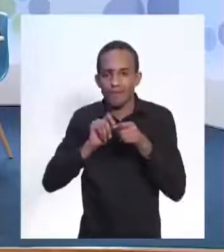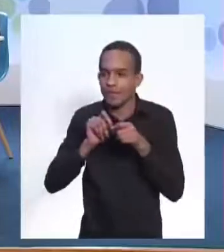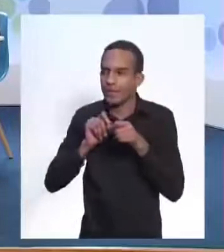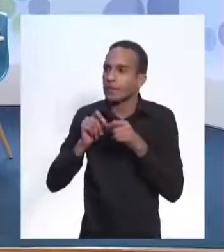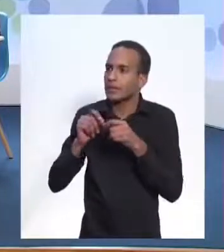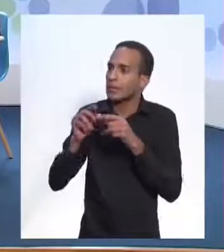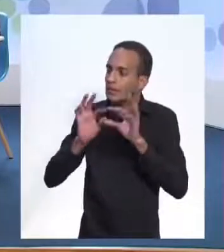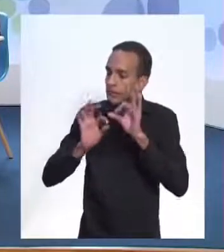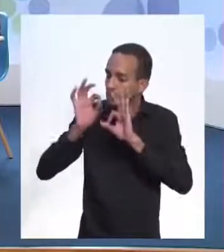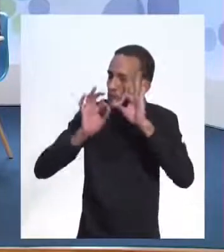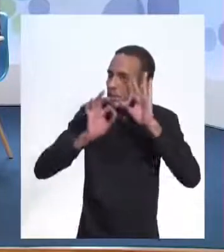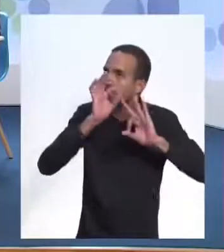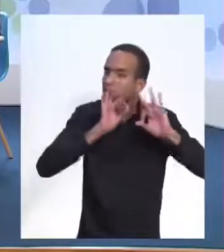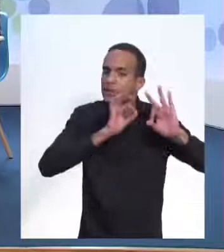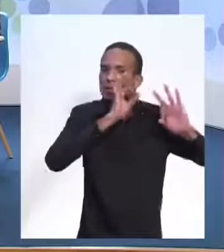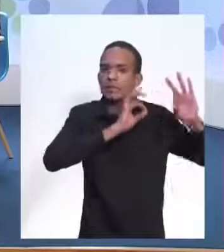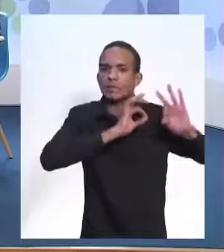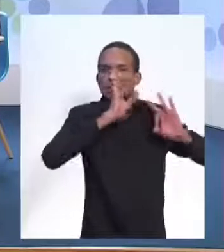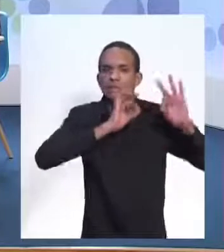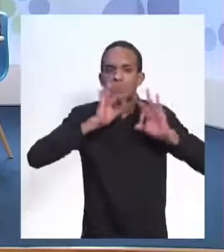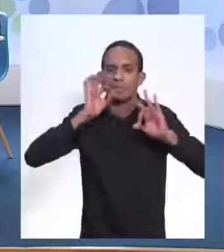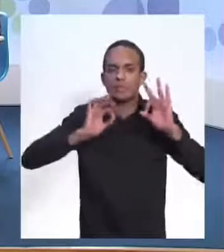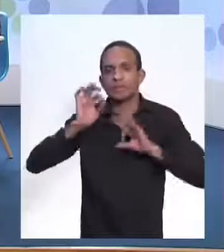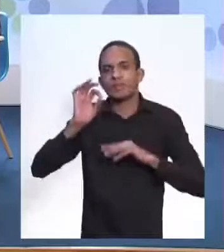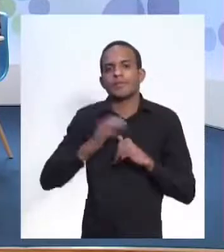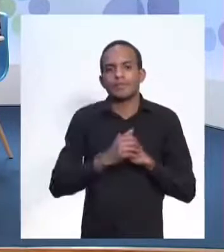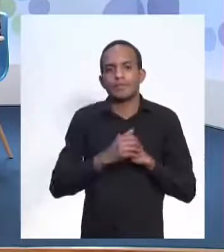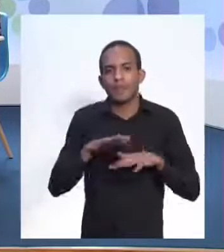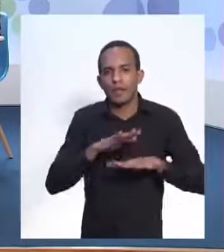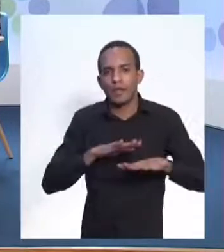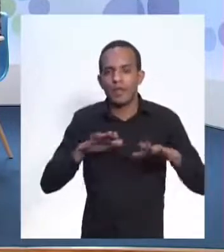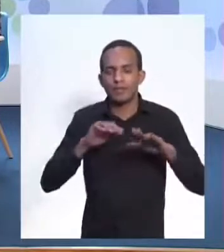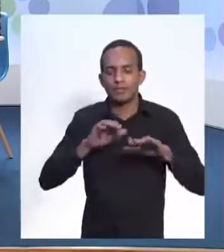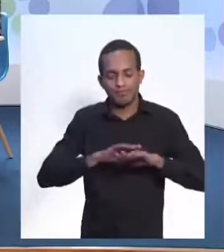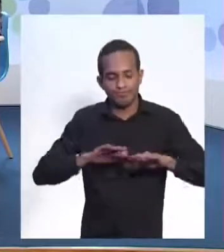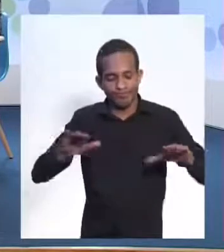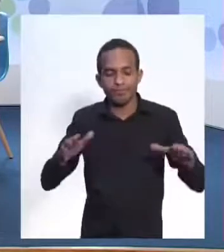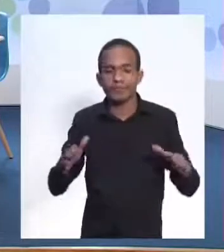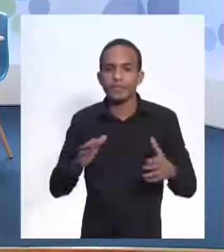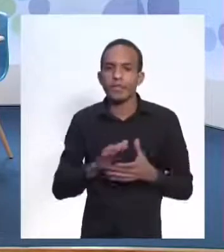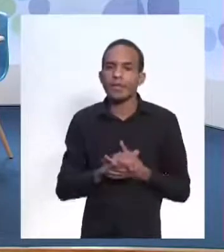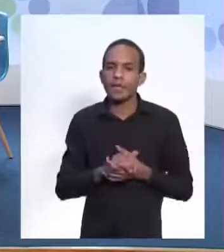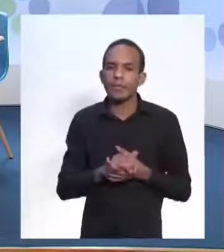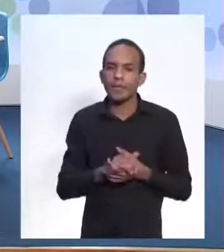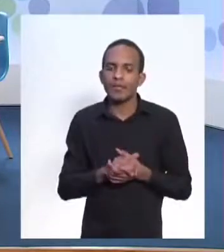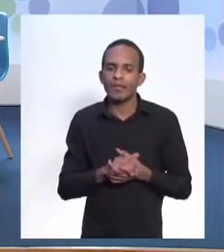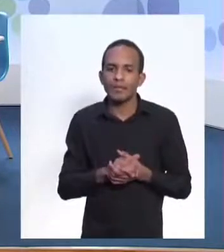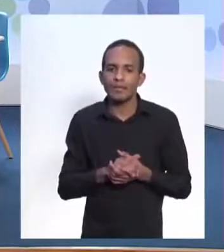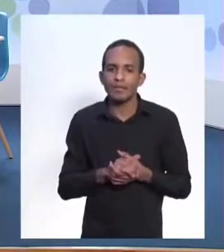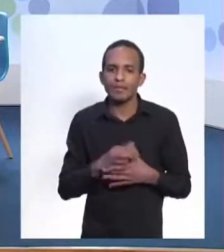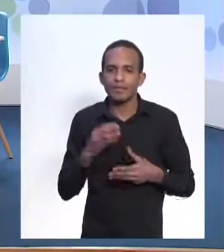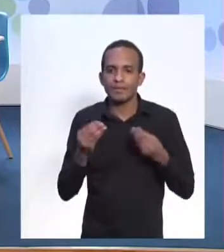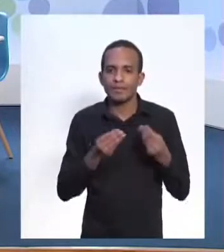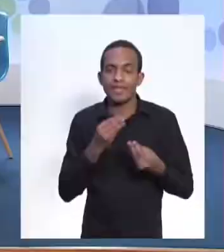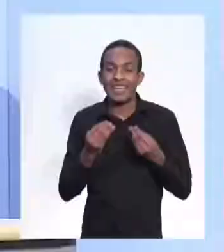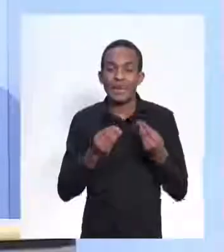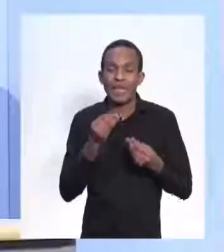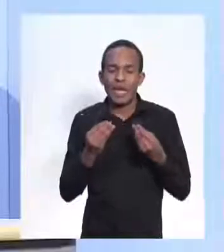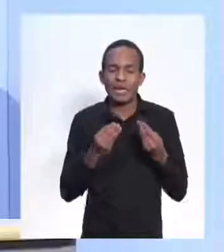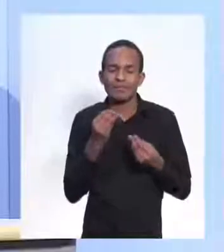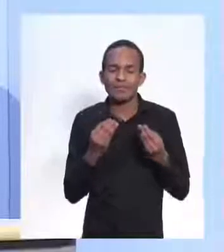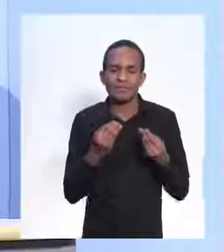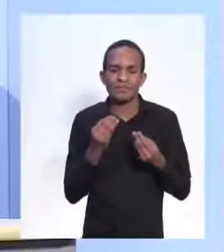ficam justamente, né, na parte... Fica no urdimento do palco, né, na parte de cima. Então, com o sistema de polias, você